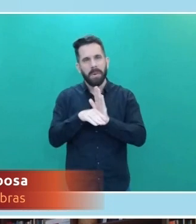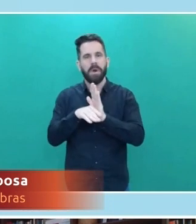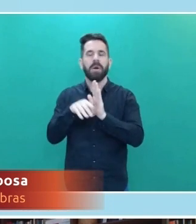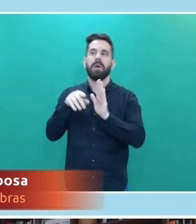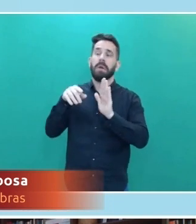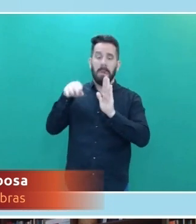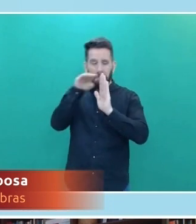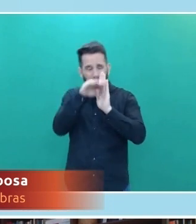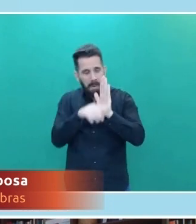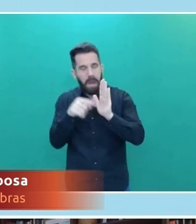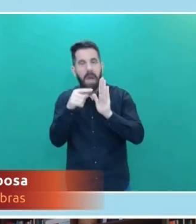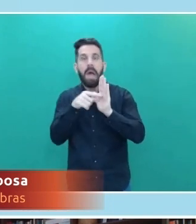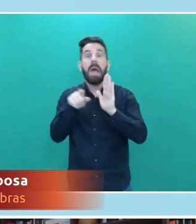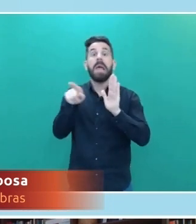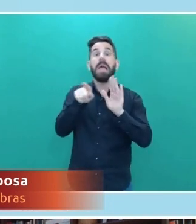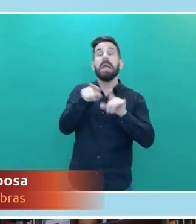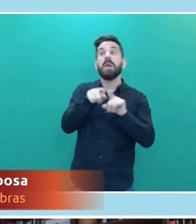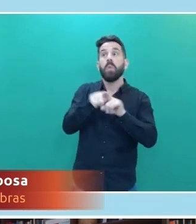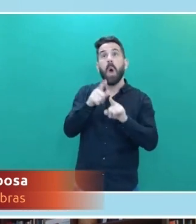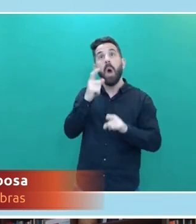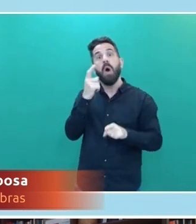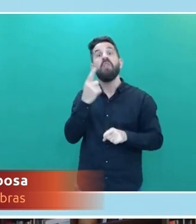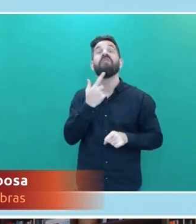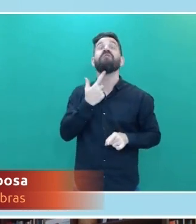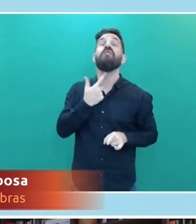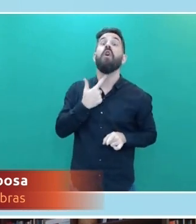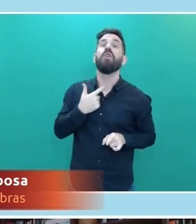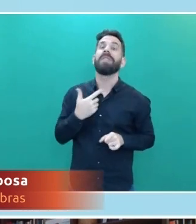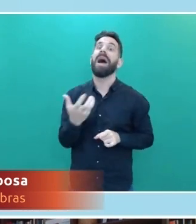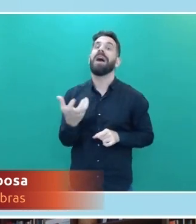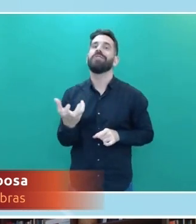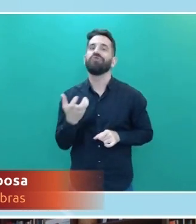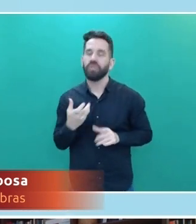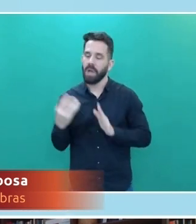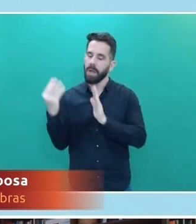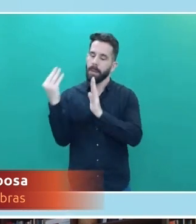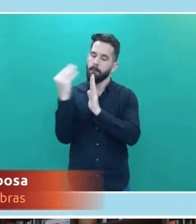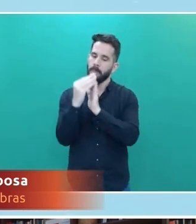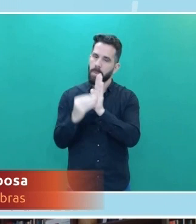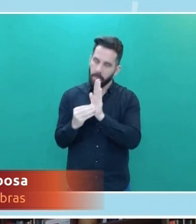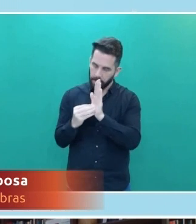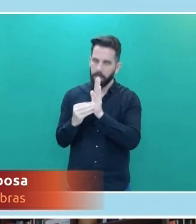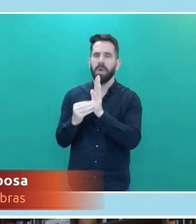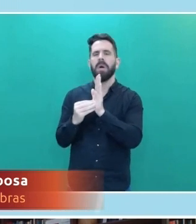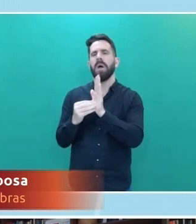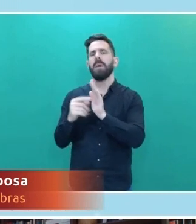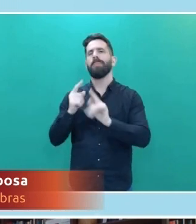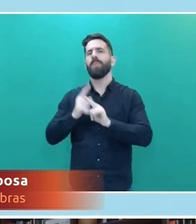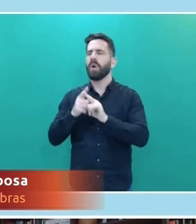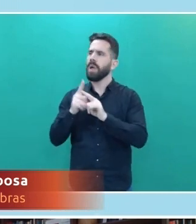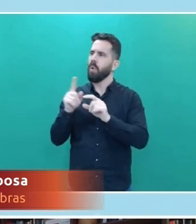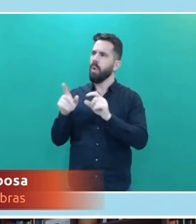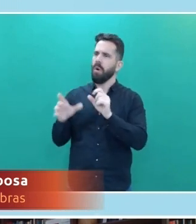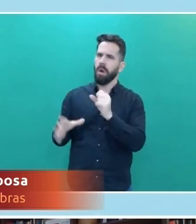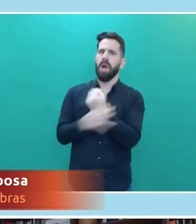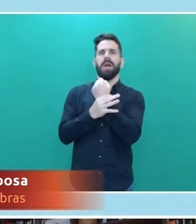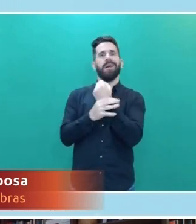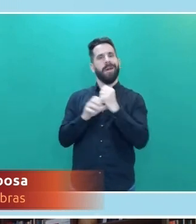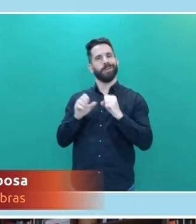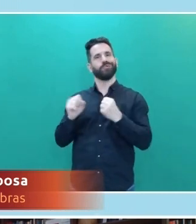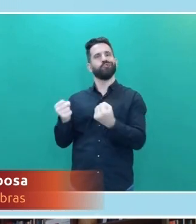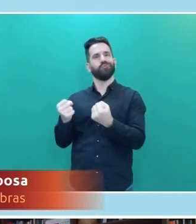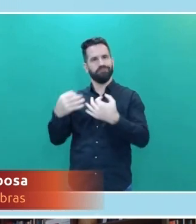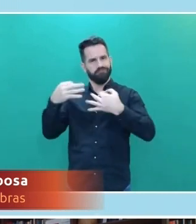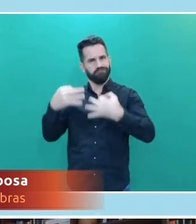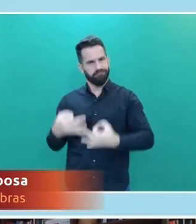intenções, para depois formalizar acordo. Então, há todo um esforço nesse sentido para dar uma garantia, uma segurança mais jurídica aí, né,